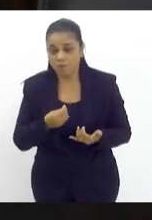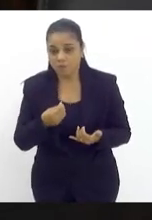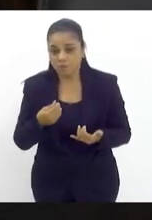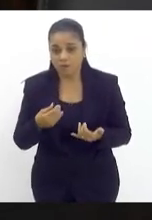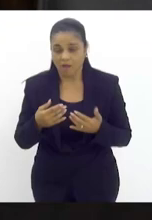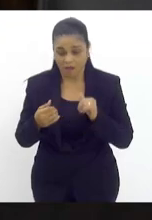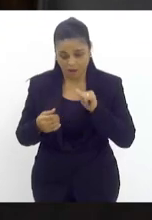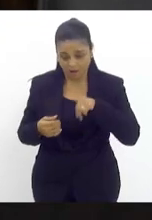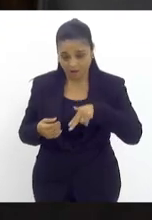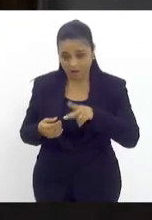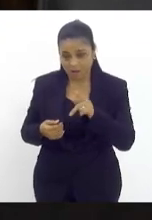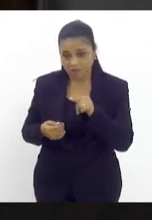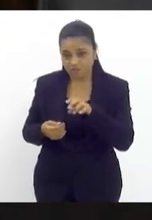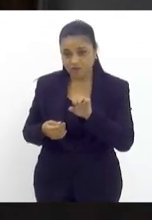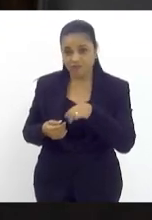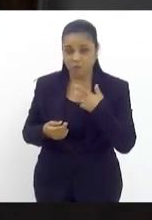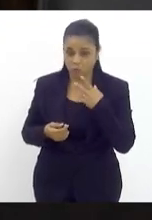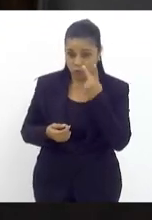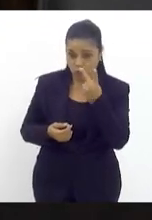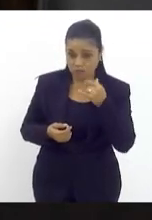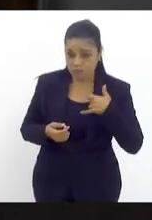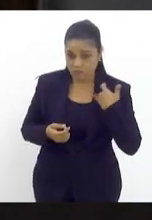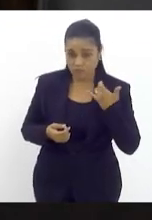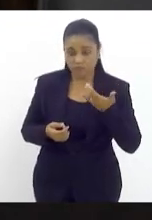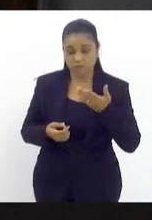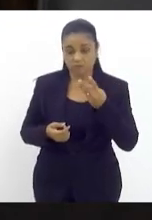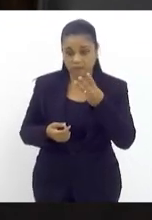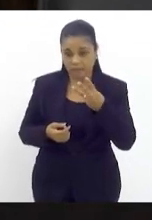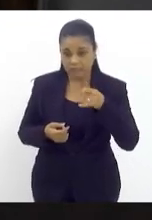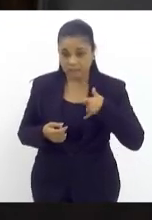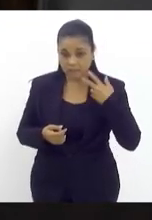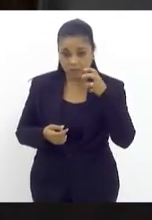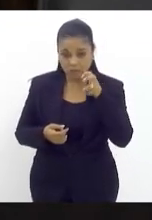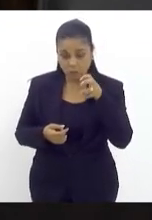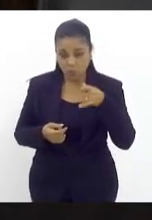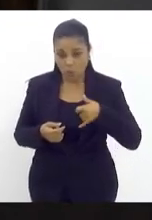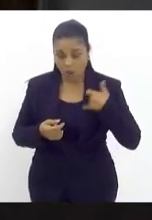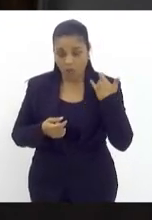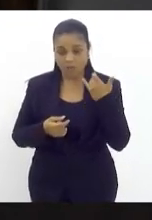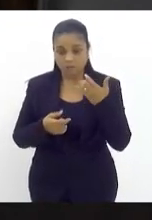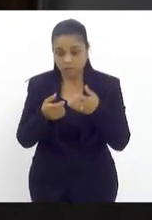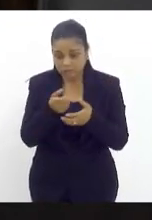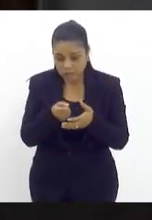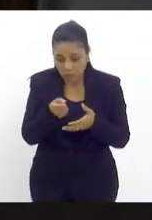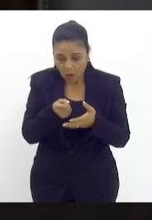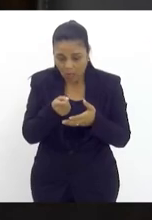com 2 anos, 3, 4, 5 anos, o celular na mão, com internet. Ah!